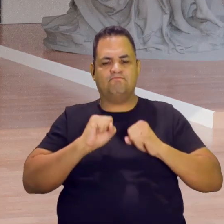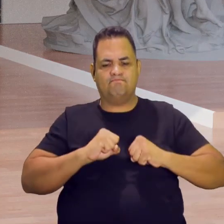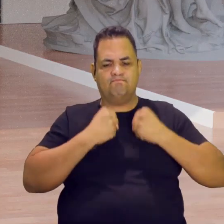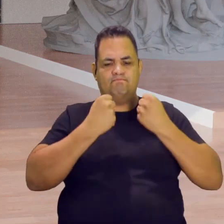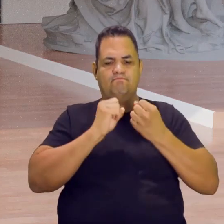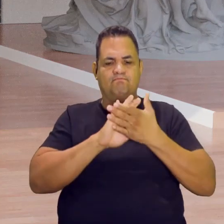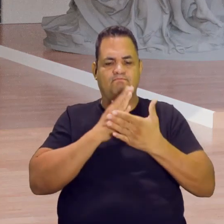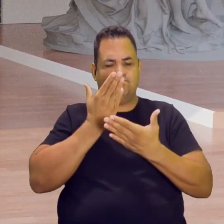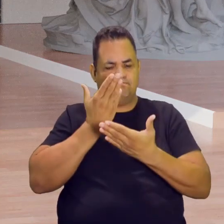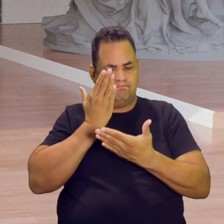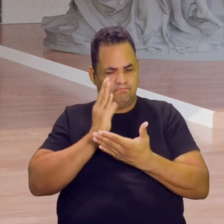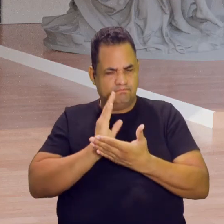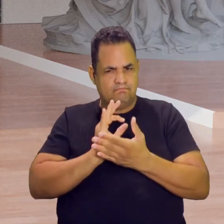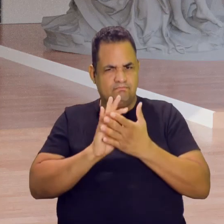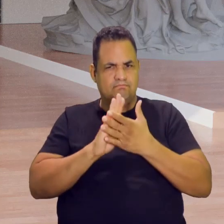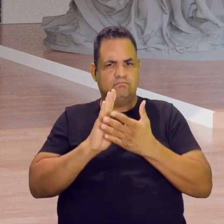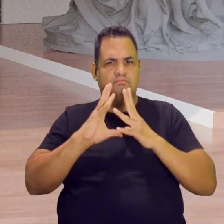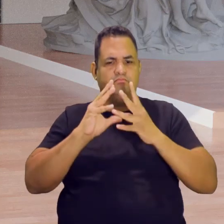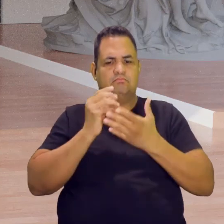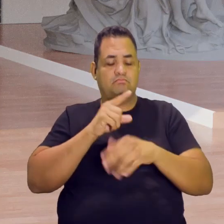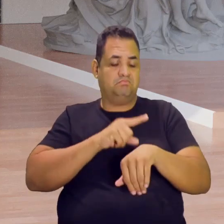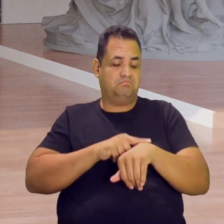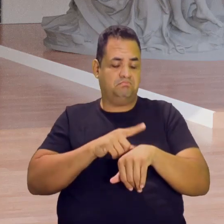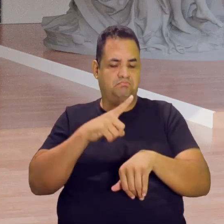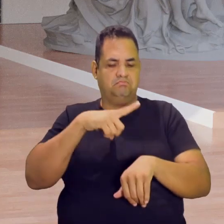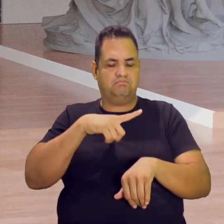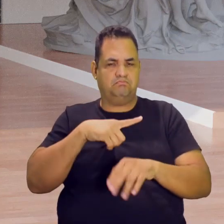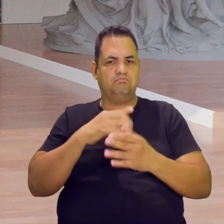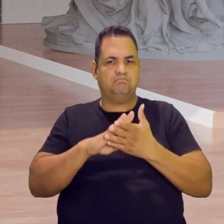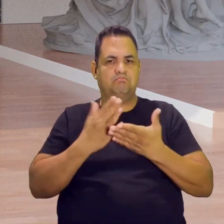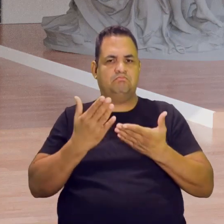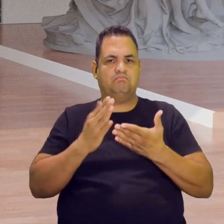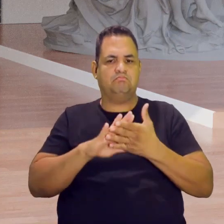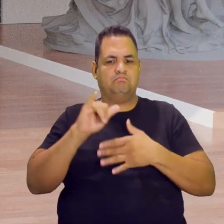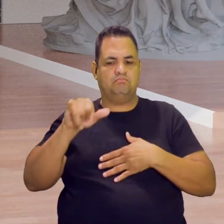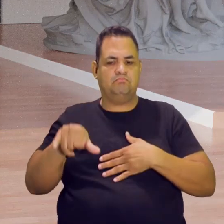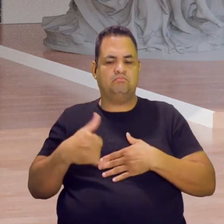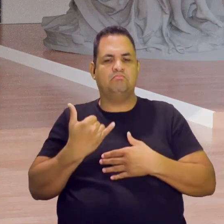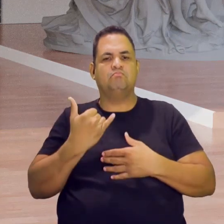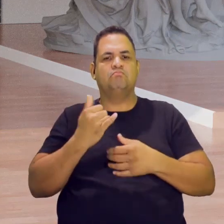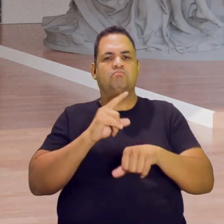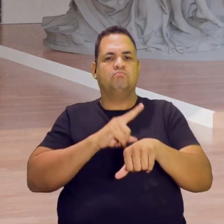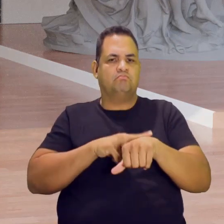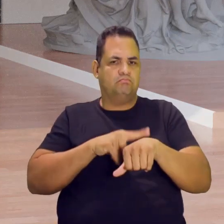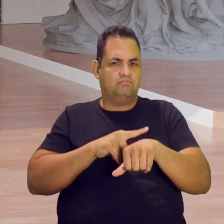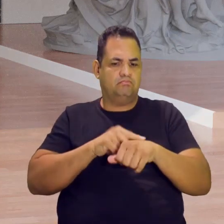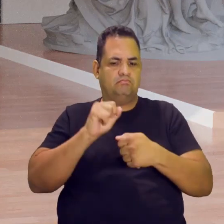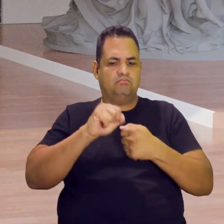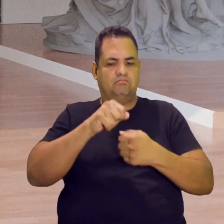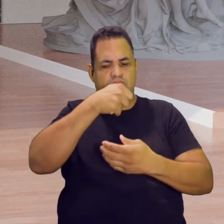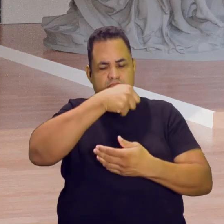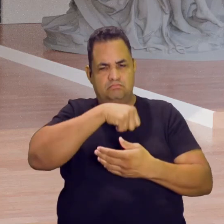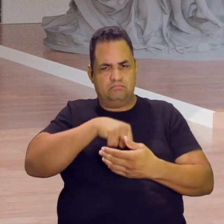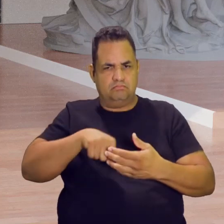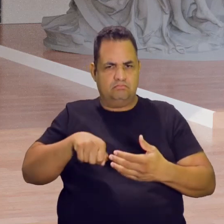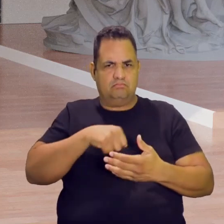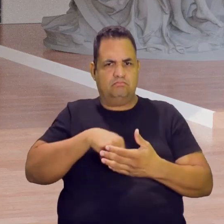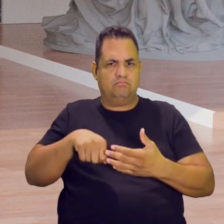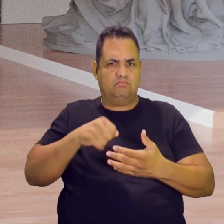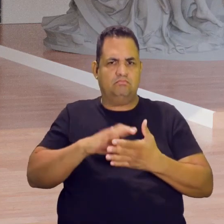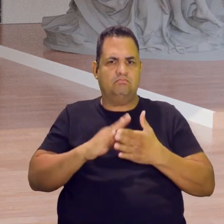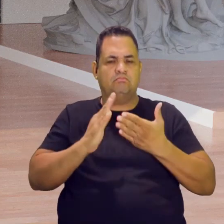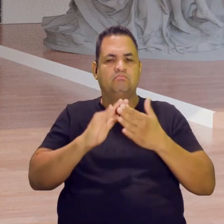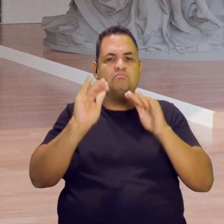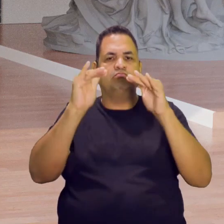esforçar, se dedicar. O tempo que vocês têm é para isso. Então, aproveitar bem o tempo, fazer anotações, né?